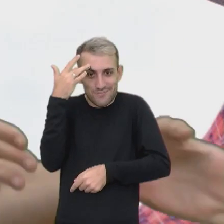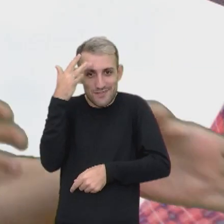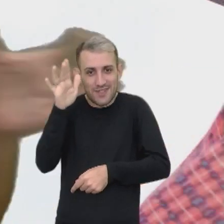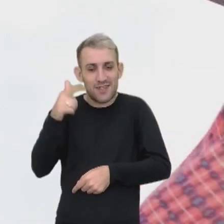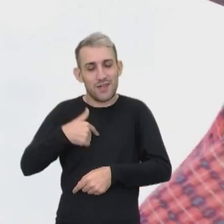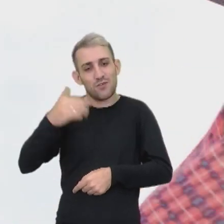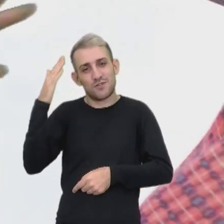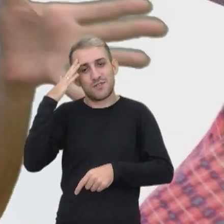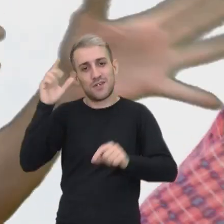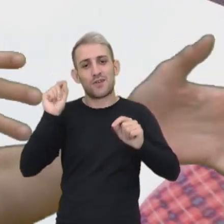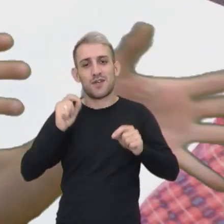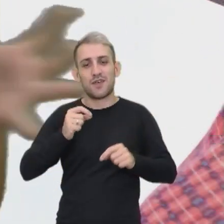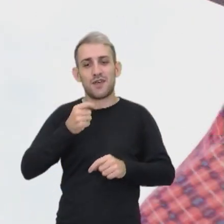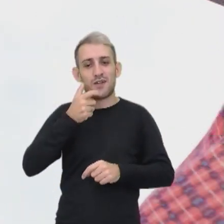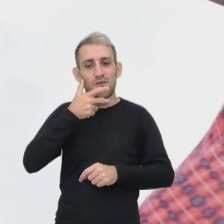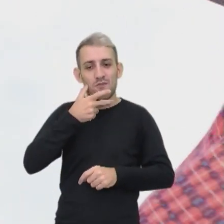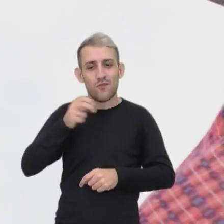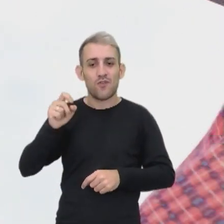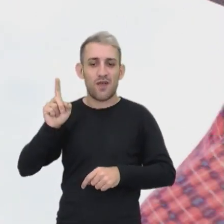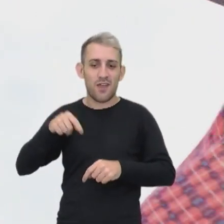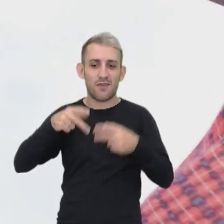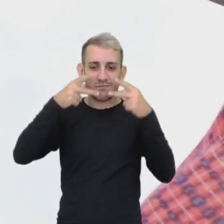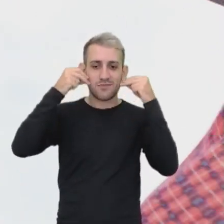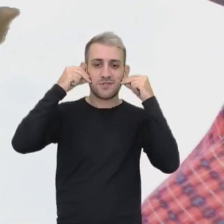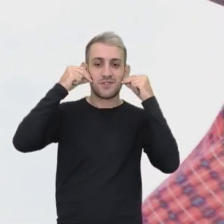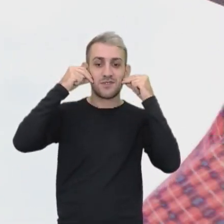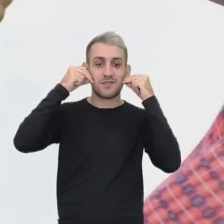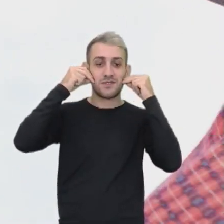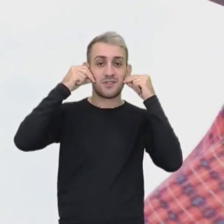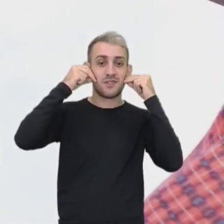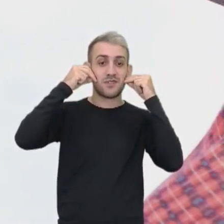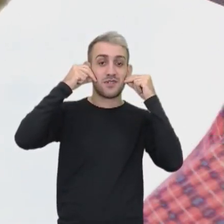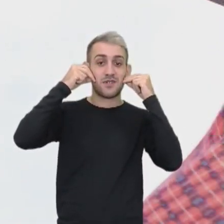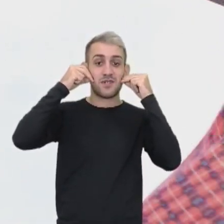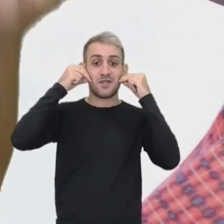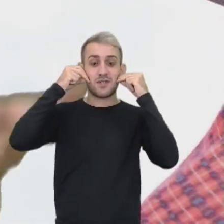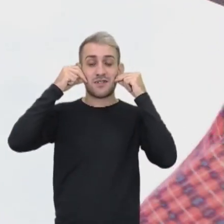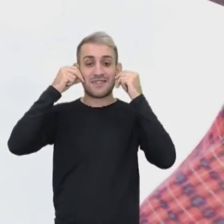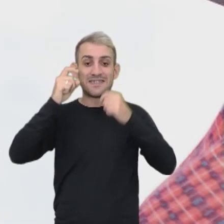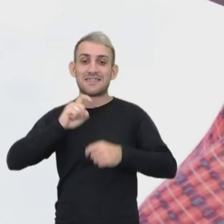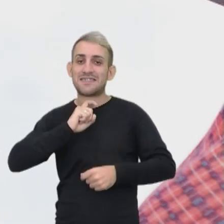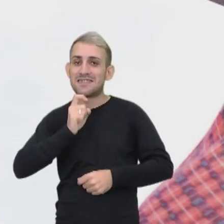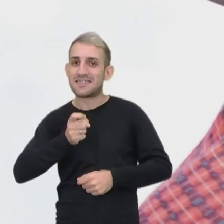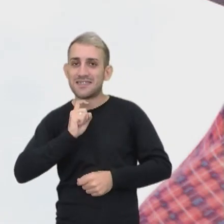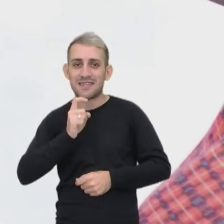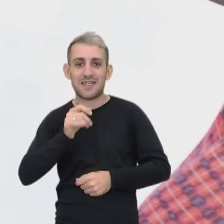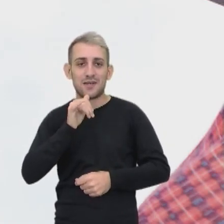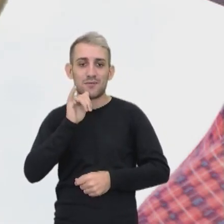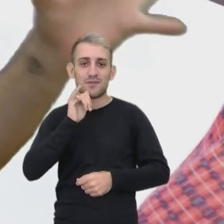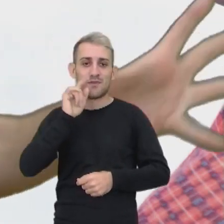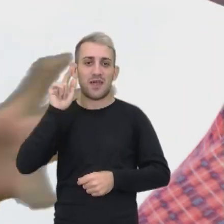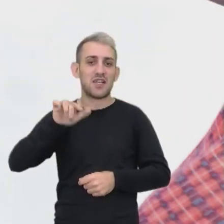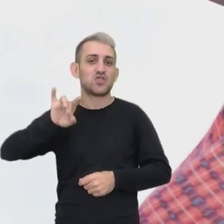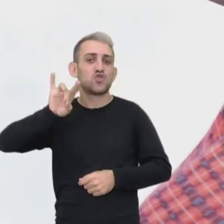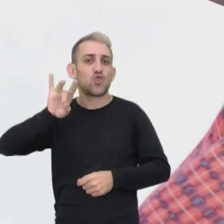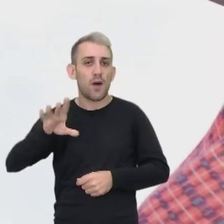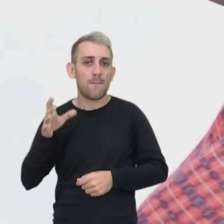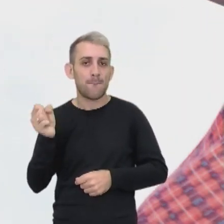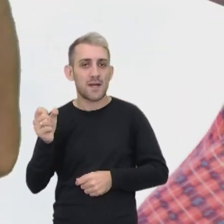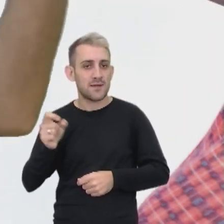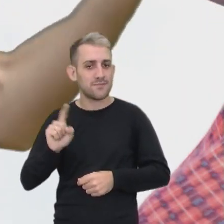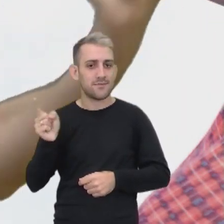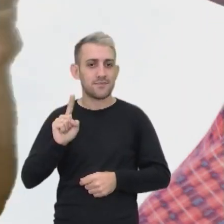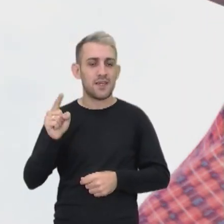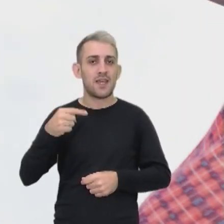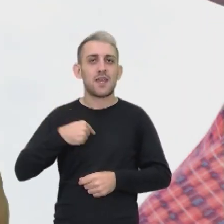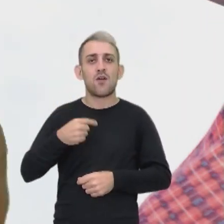da pessoa, né, do meu bisavô que era indígena. Então, assim, ninguém é só branco, né, para dizer, não,